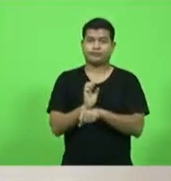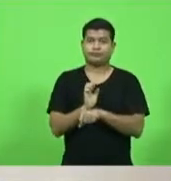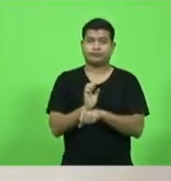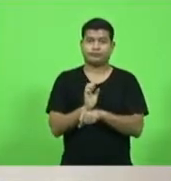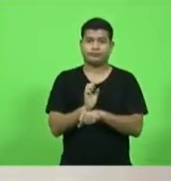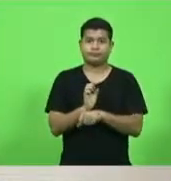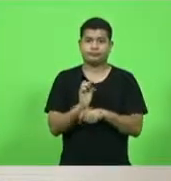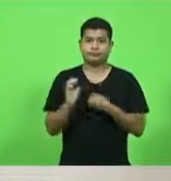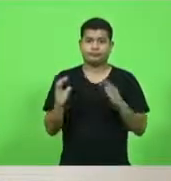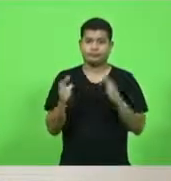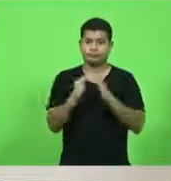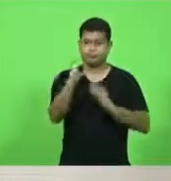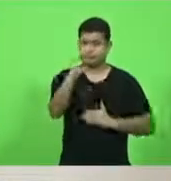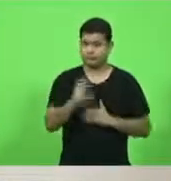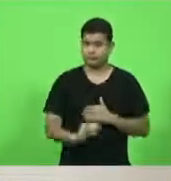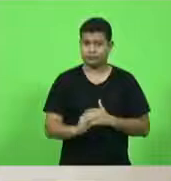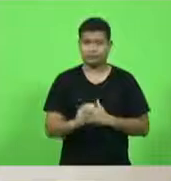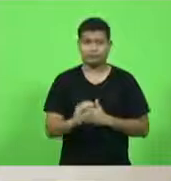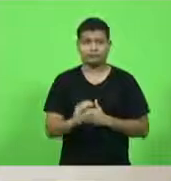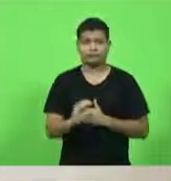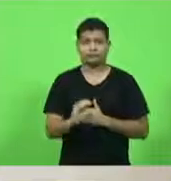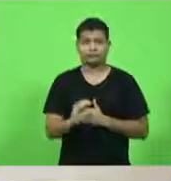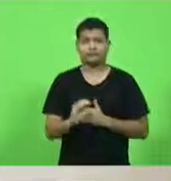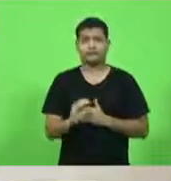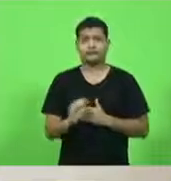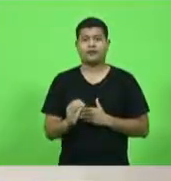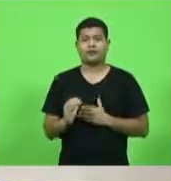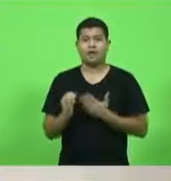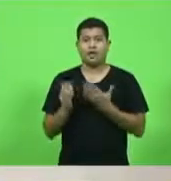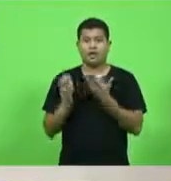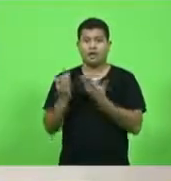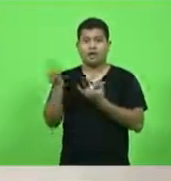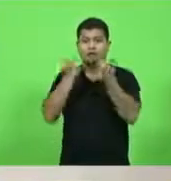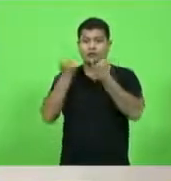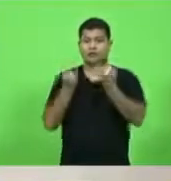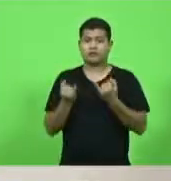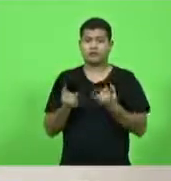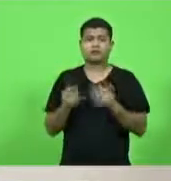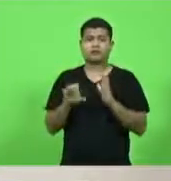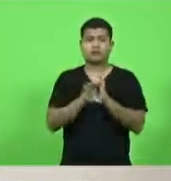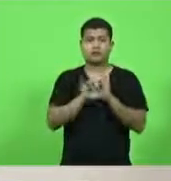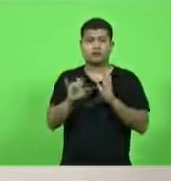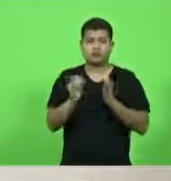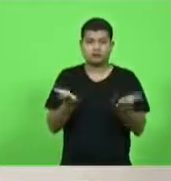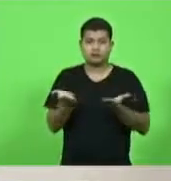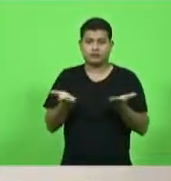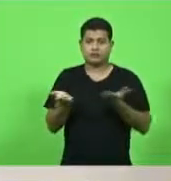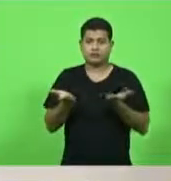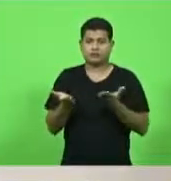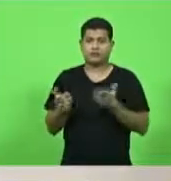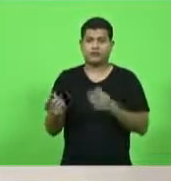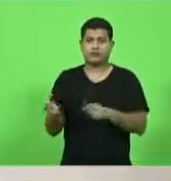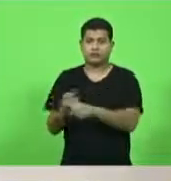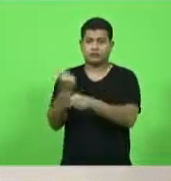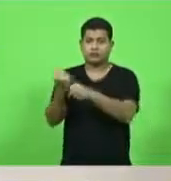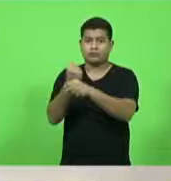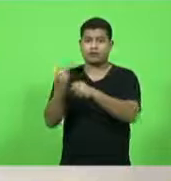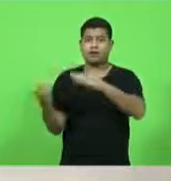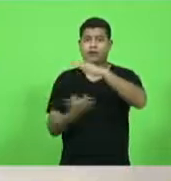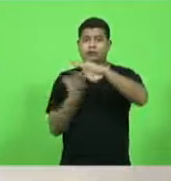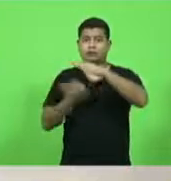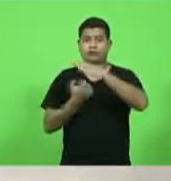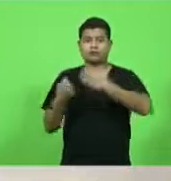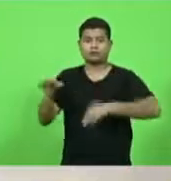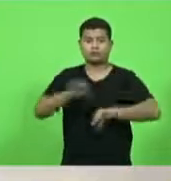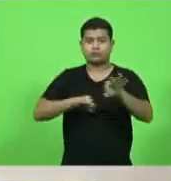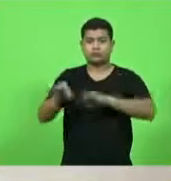do Estado da Casa Civil informações acerca do edital licitação para a construção de empresa para elaboração do projeto